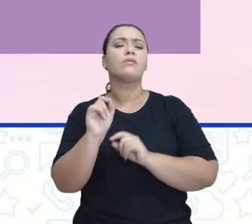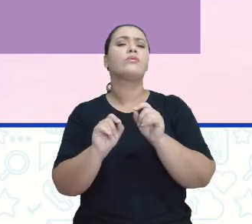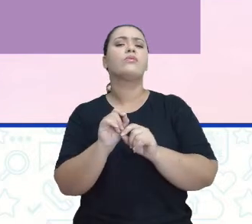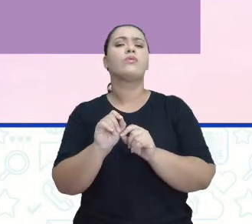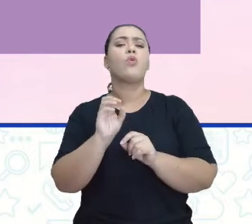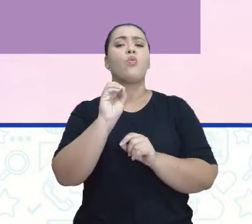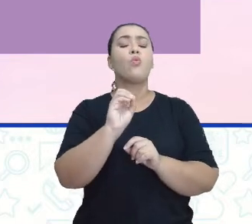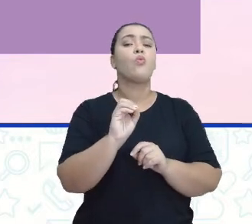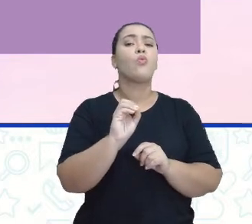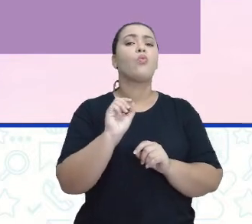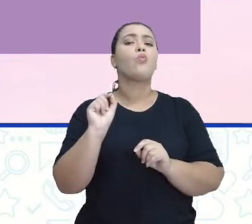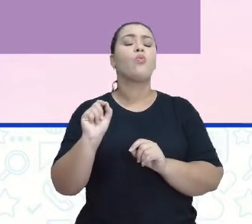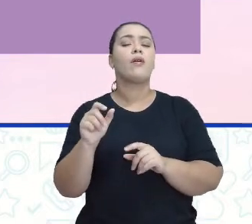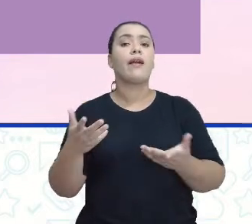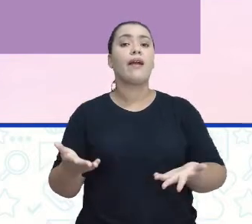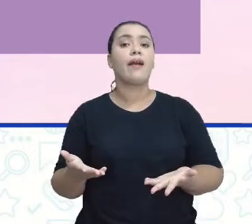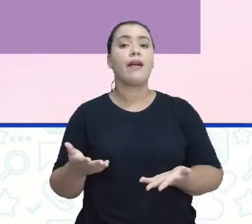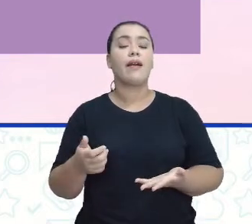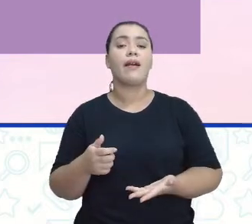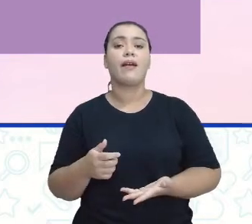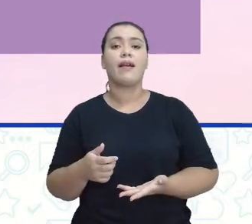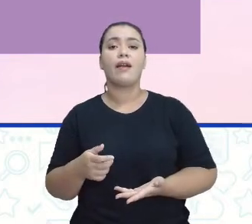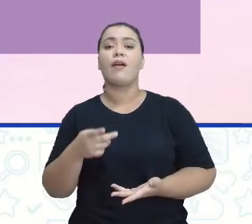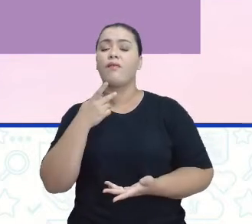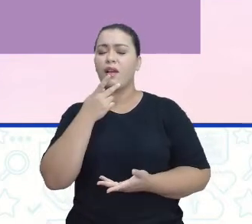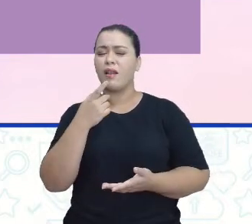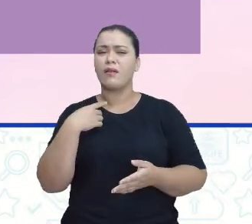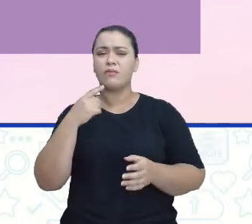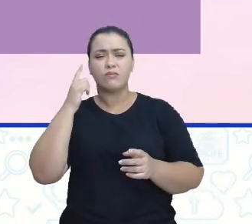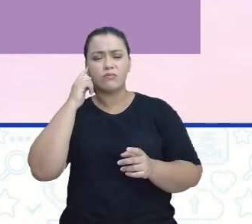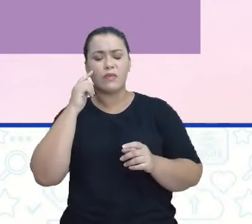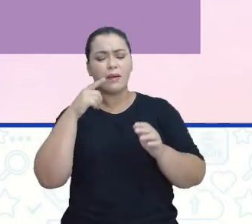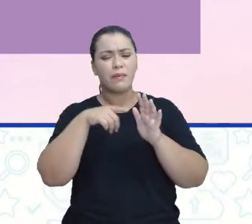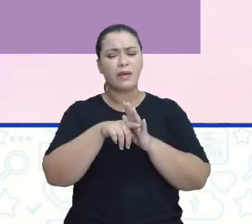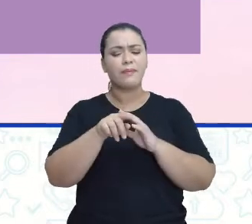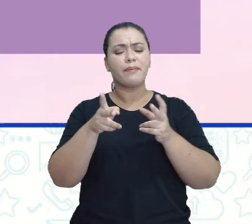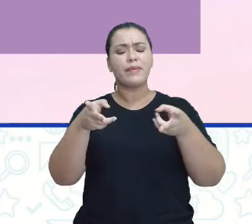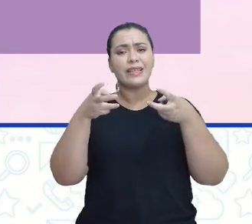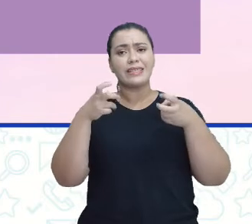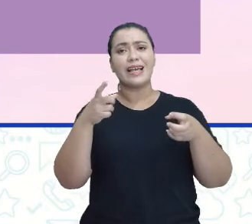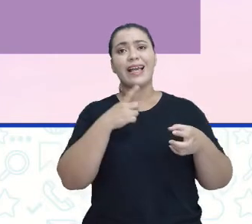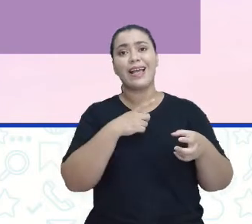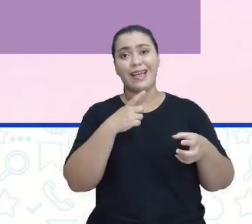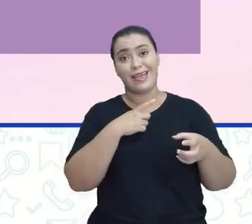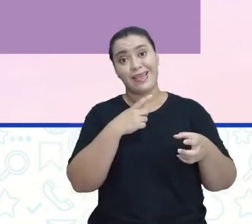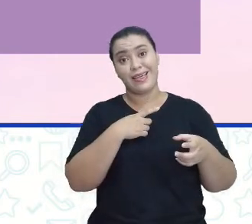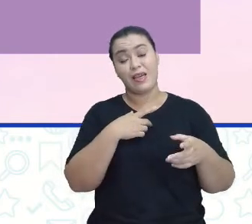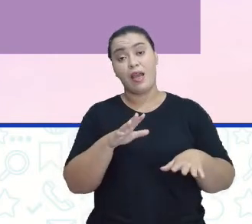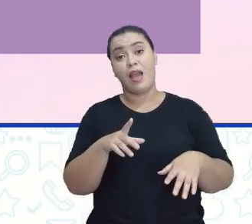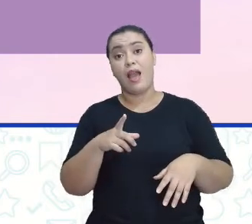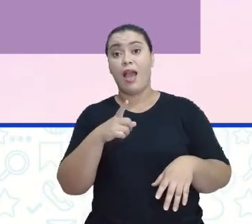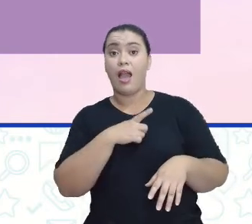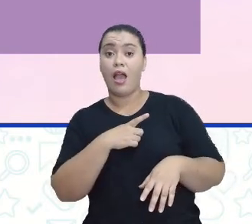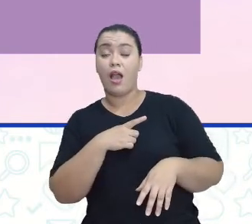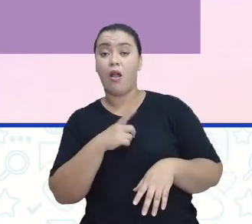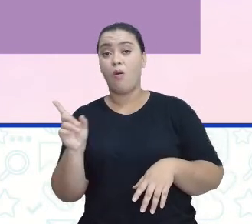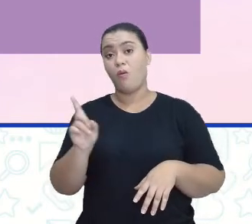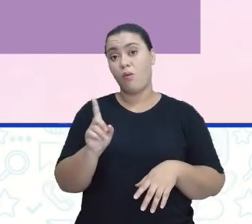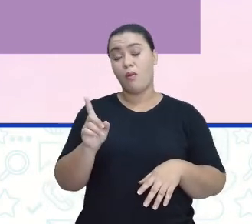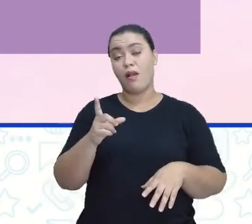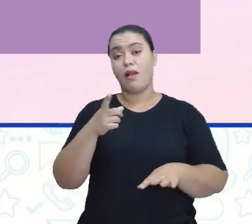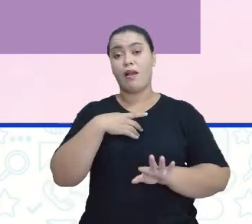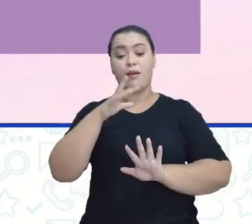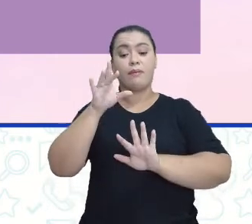quem? Então, quando vocês fazem essas perguntinhas, a gente já consegue perceber a presença ou ausência da